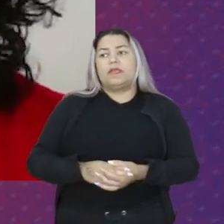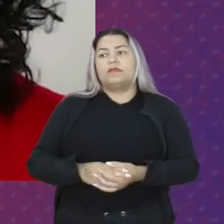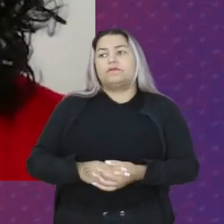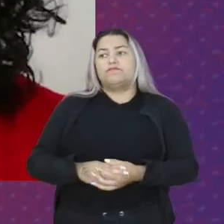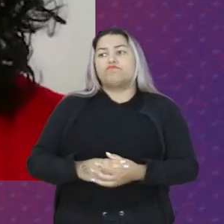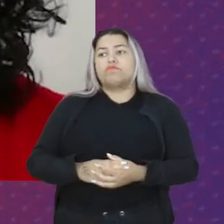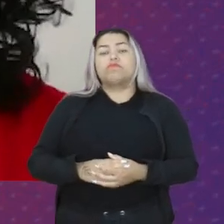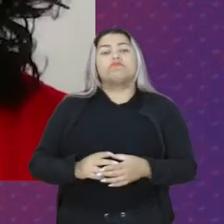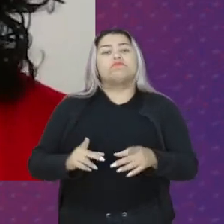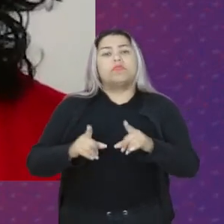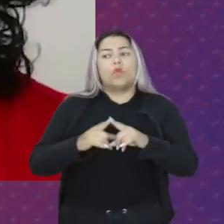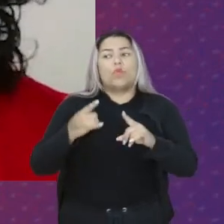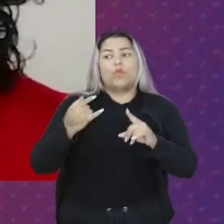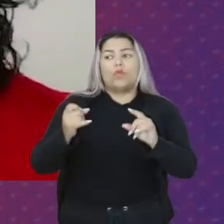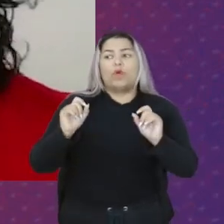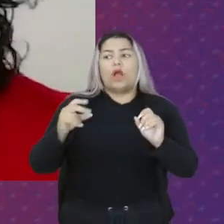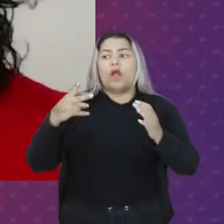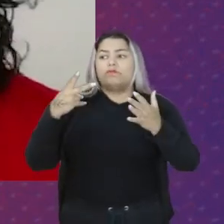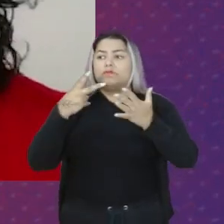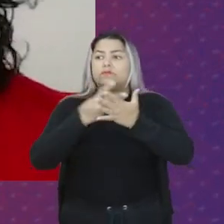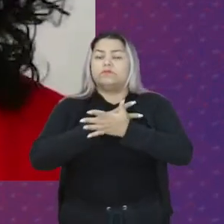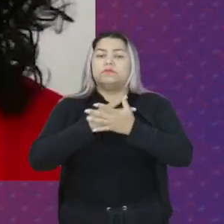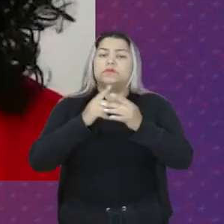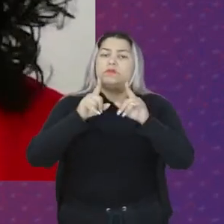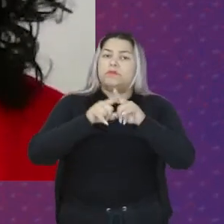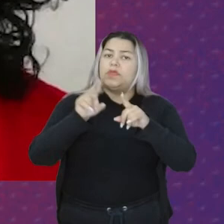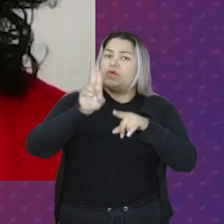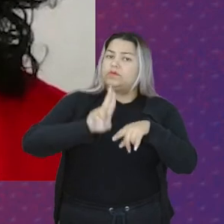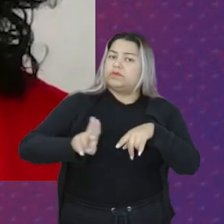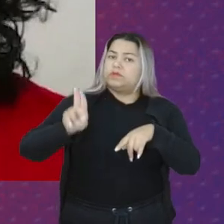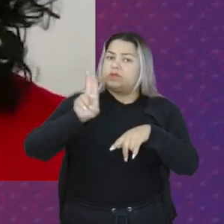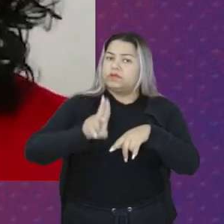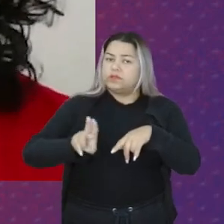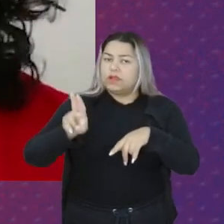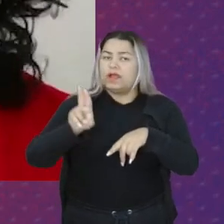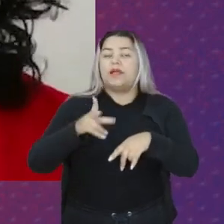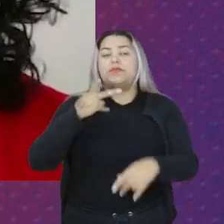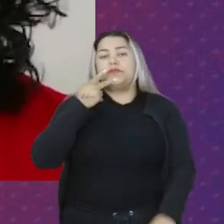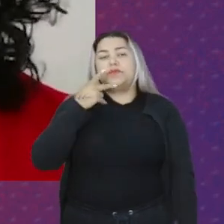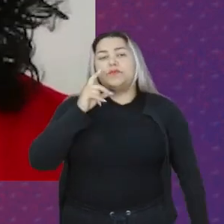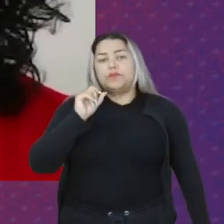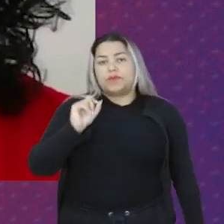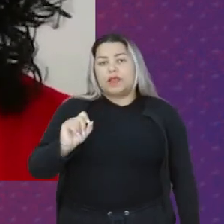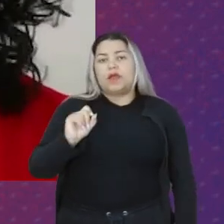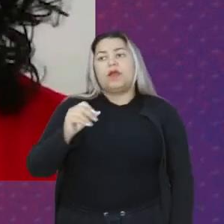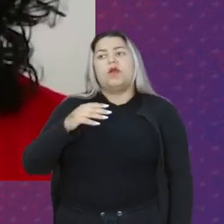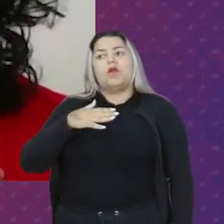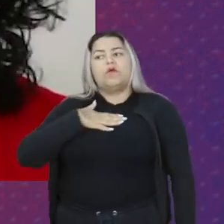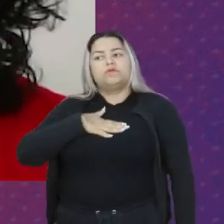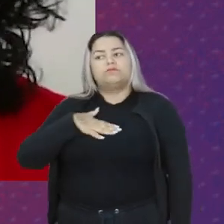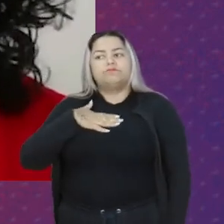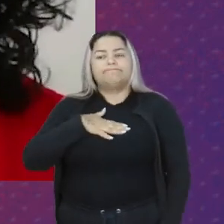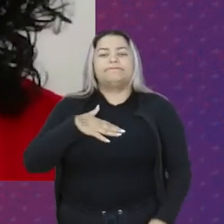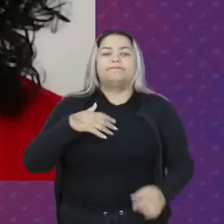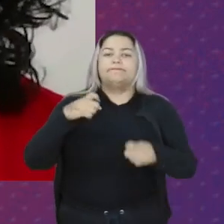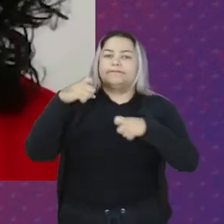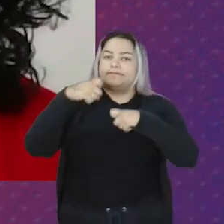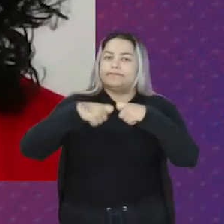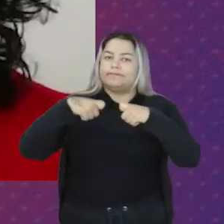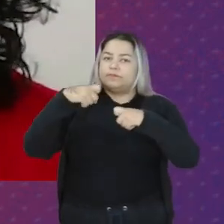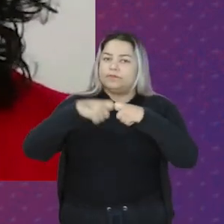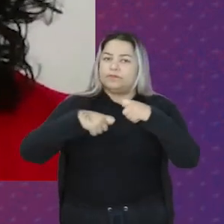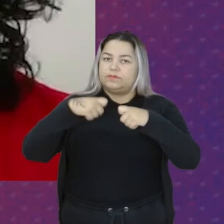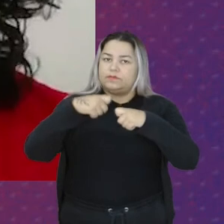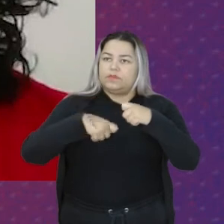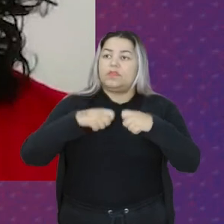são influenciados ou são usados para o prazer sexual, mas nesse